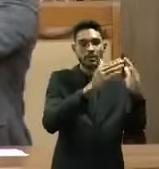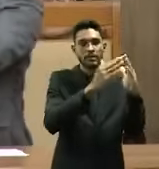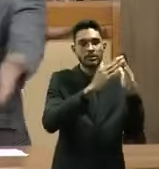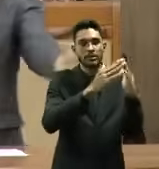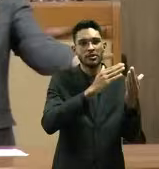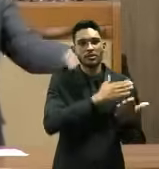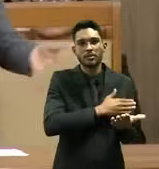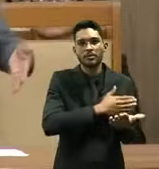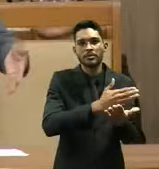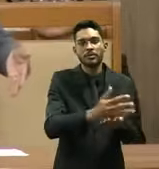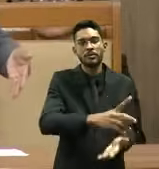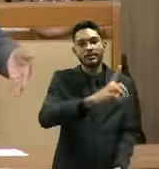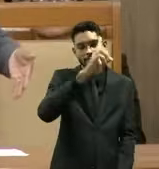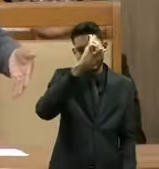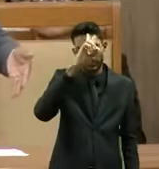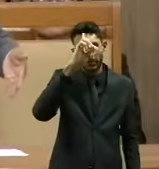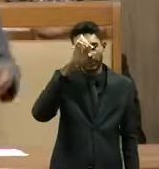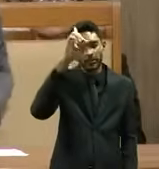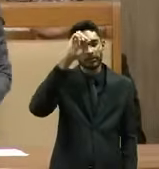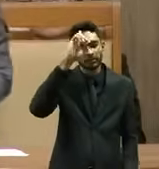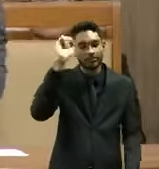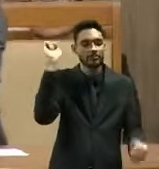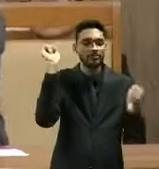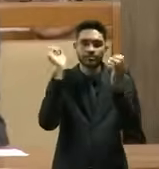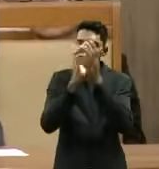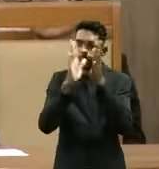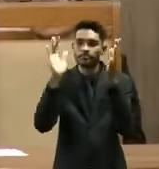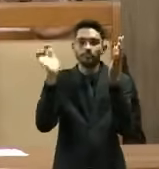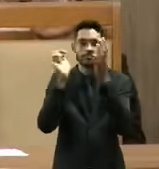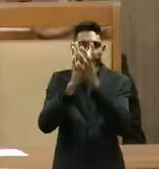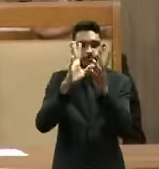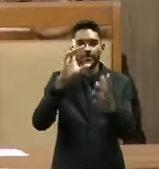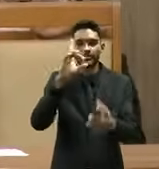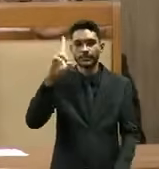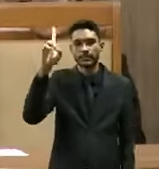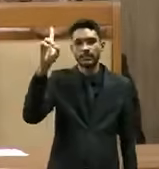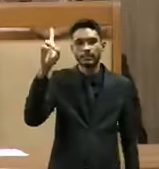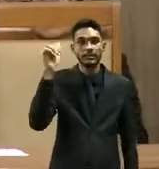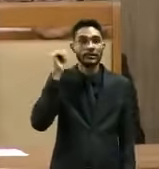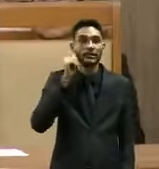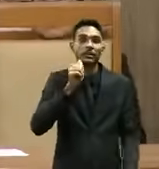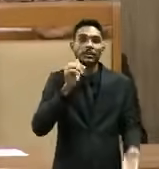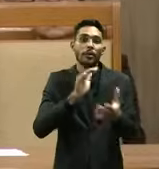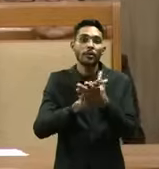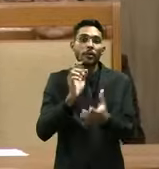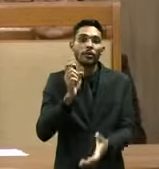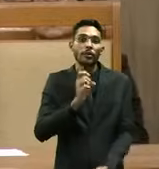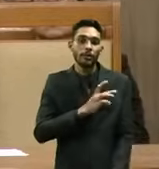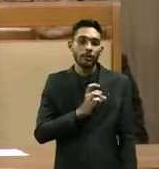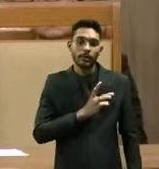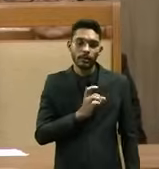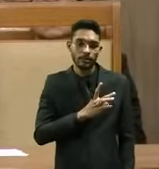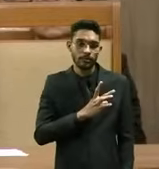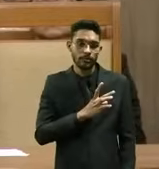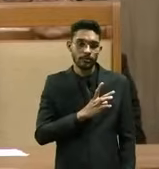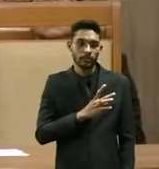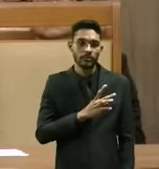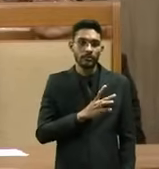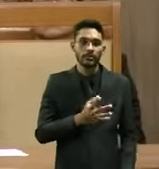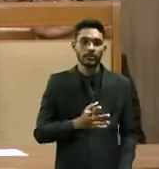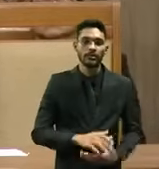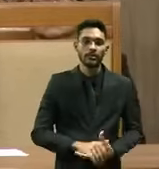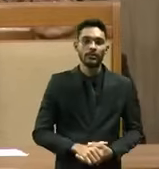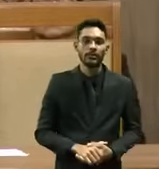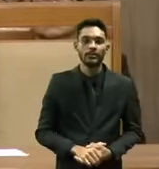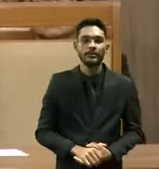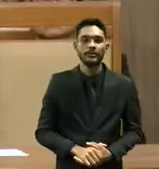ficou com medo do Espírito Santo matar ele aí quando ele saiu da Alegria ela chegou tá no livro do pastor Isael Araújo ela chegou e disse assim não fala